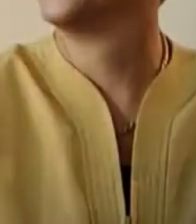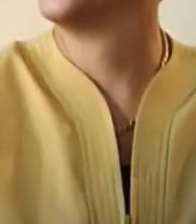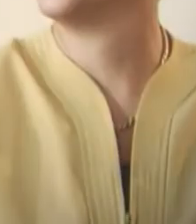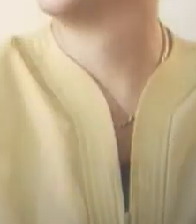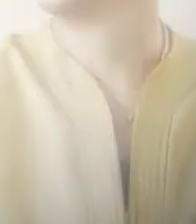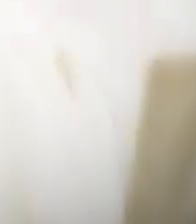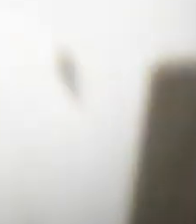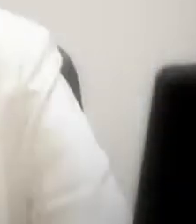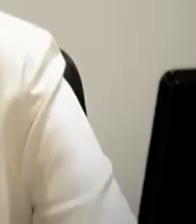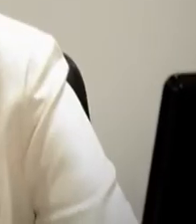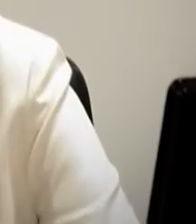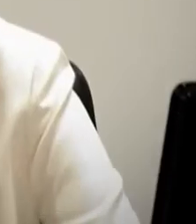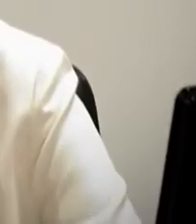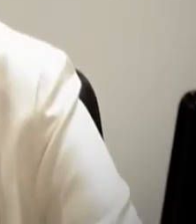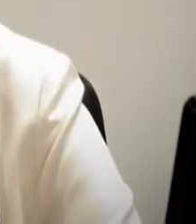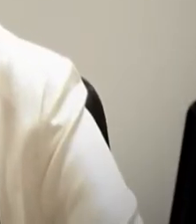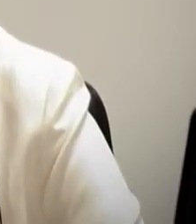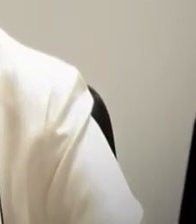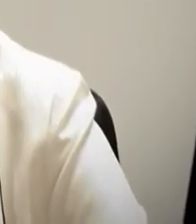é